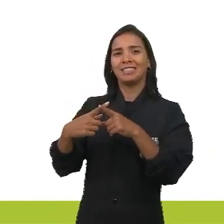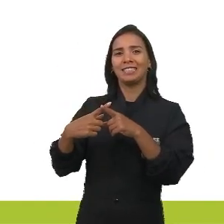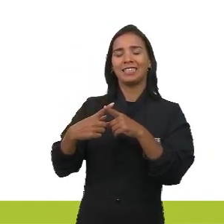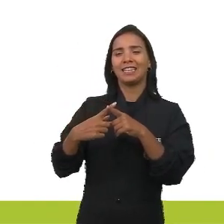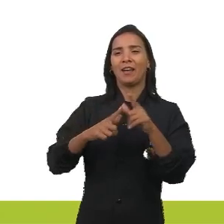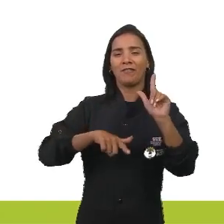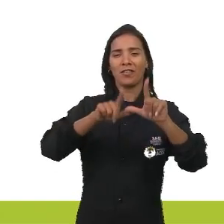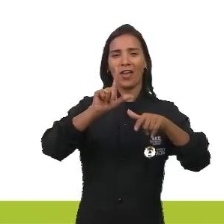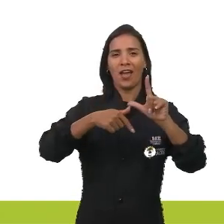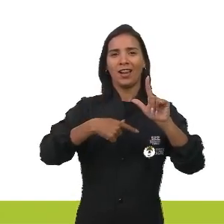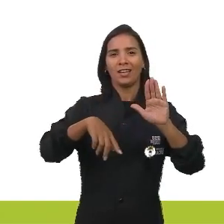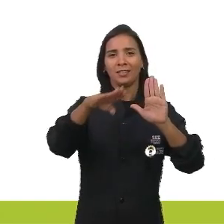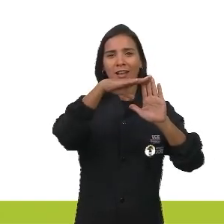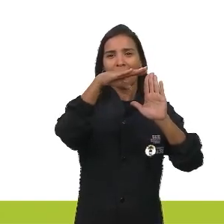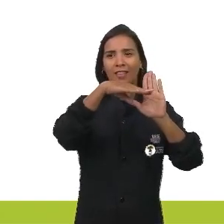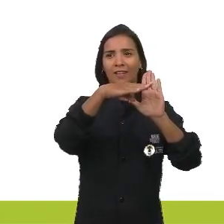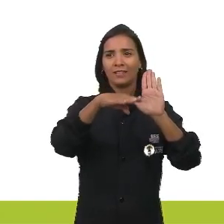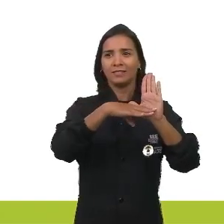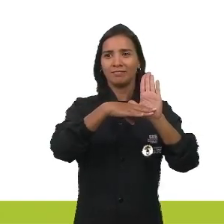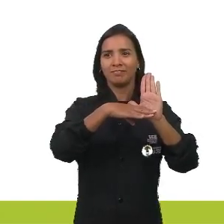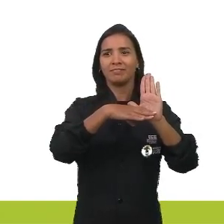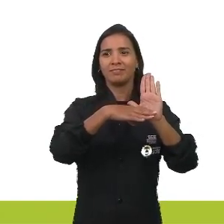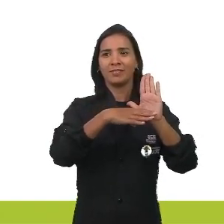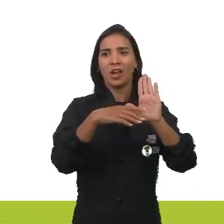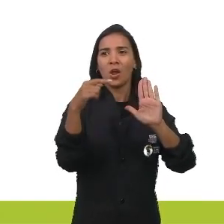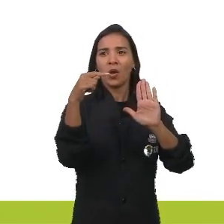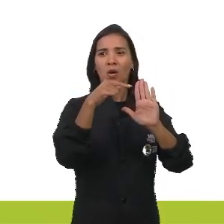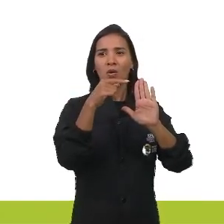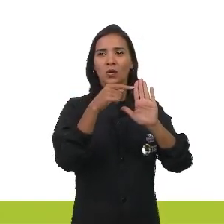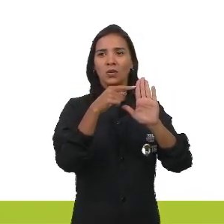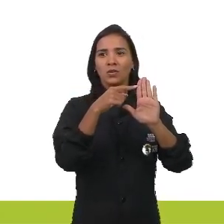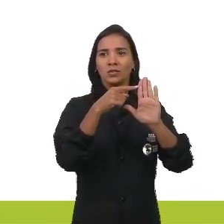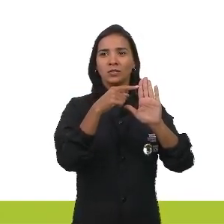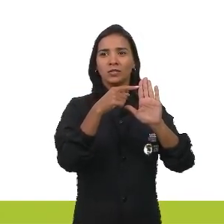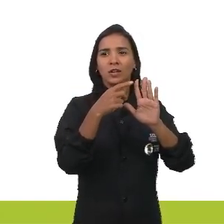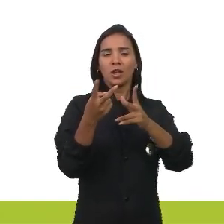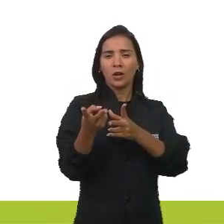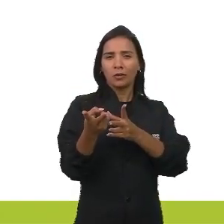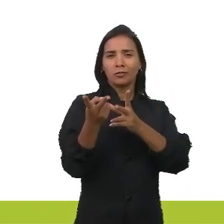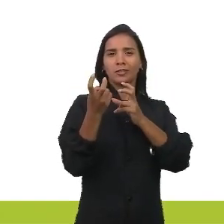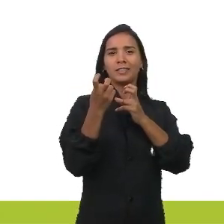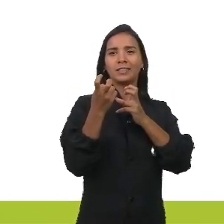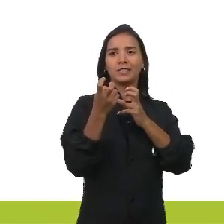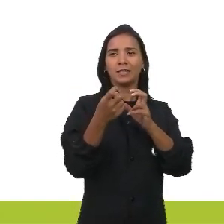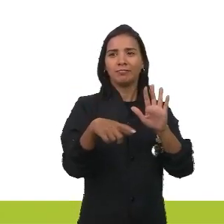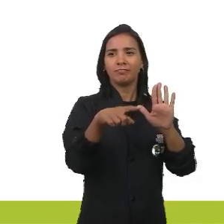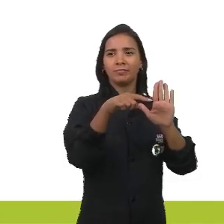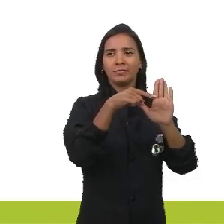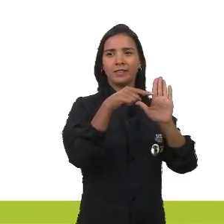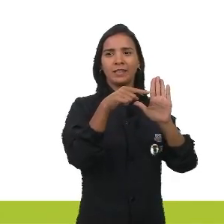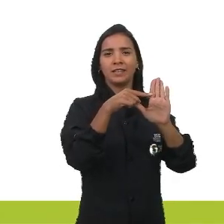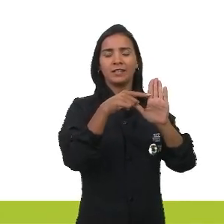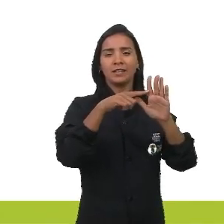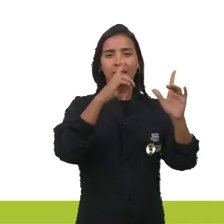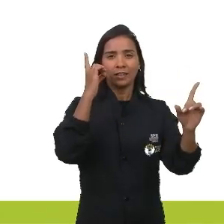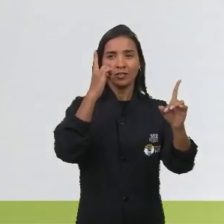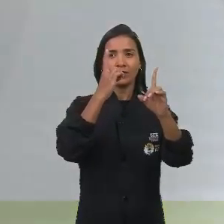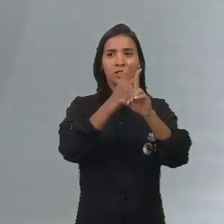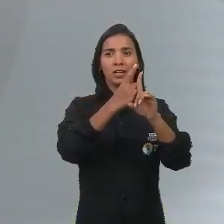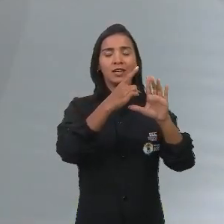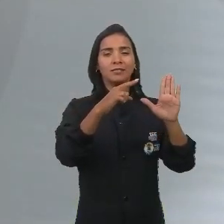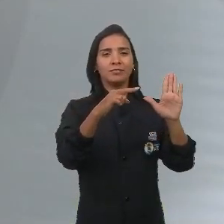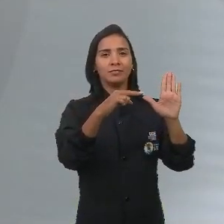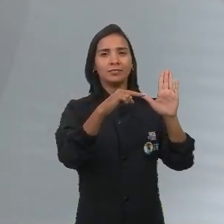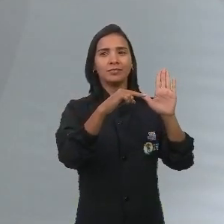reconhecer identificar e respeitar deixa colocar aqui bem bonitinho que eu quero que vocês vejam